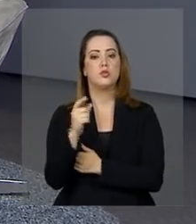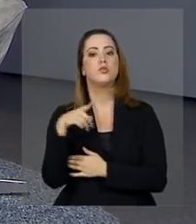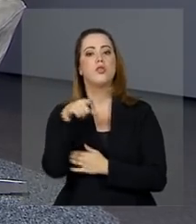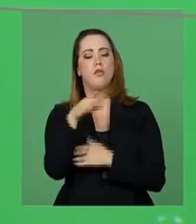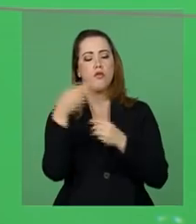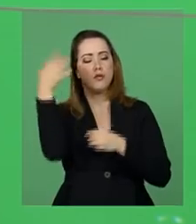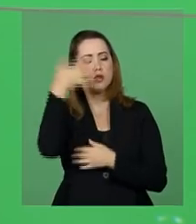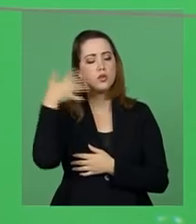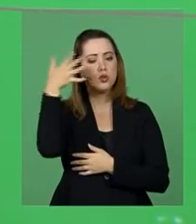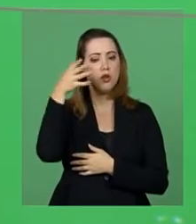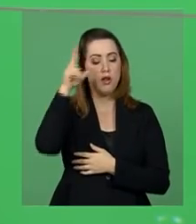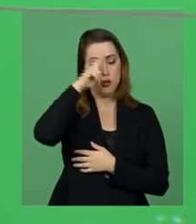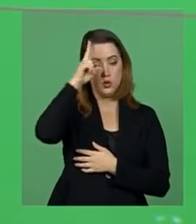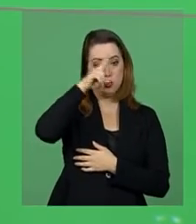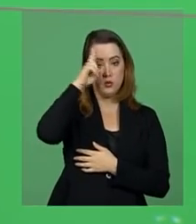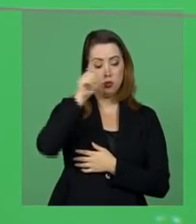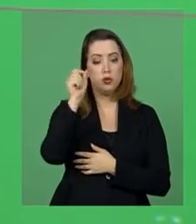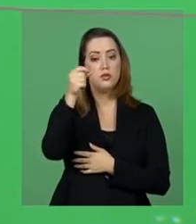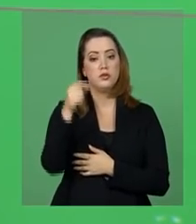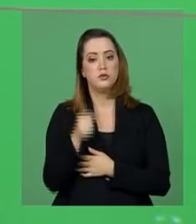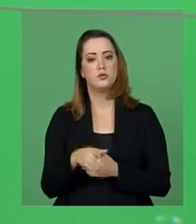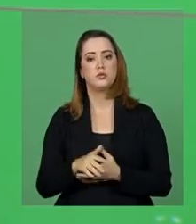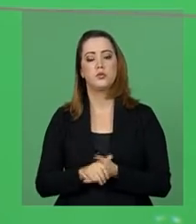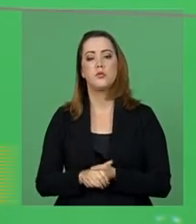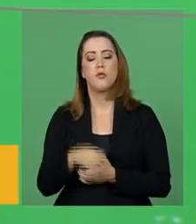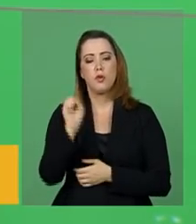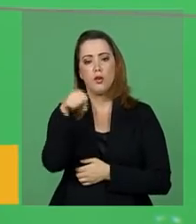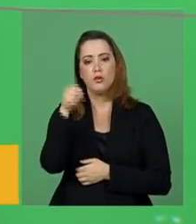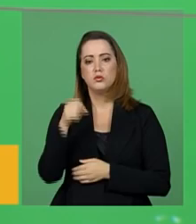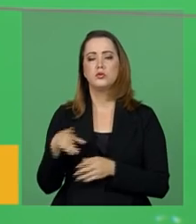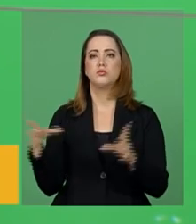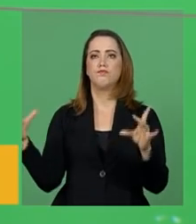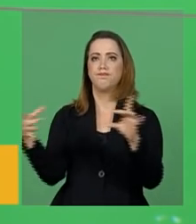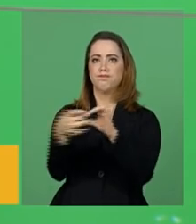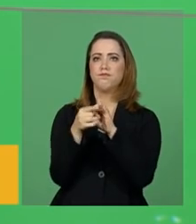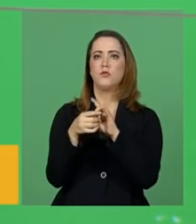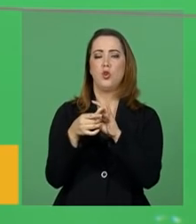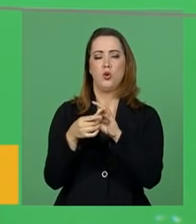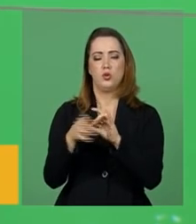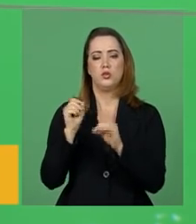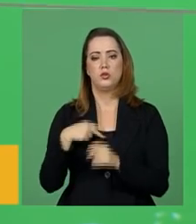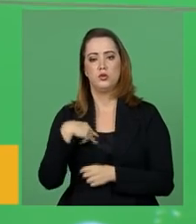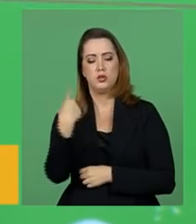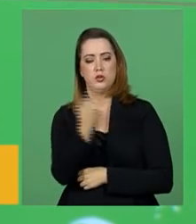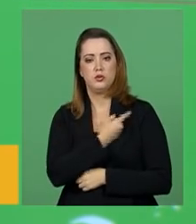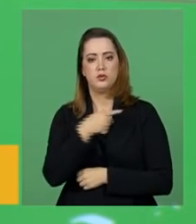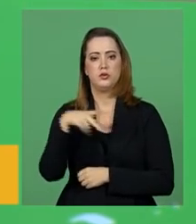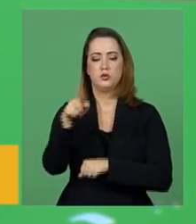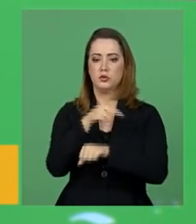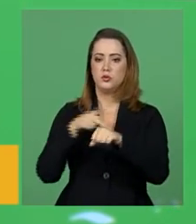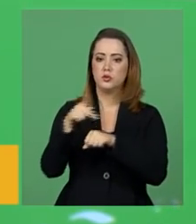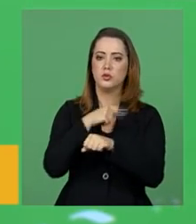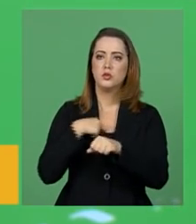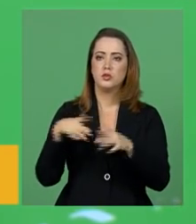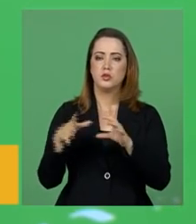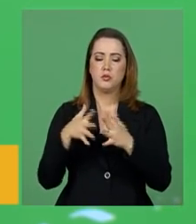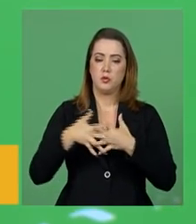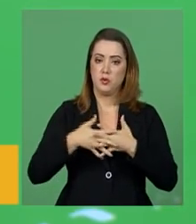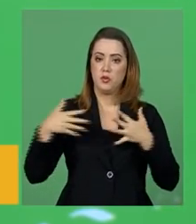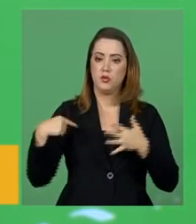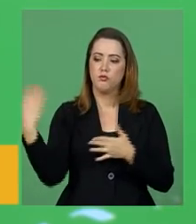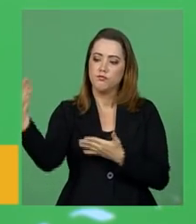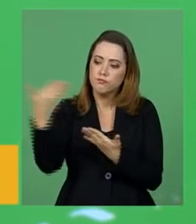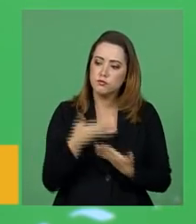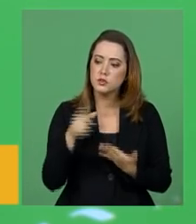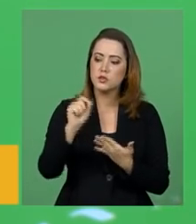desfile? Sim, a história da Marinha está intimamente ligada com a história do nosso país e com a independência, né? E um pouco disso vai ser trazido para cá no